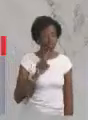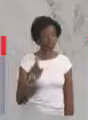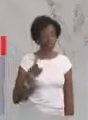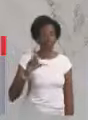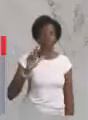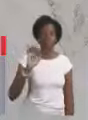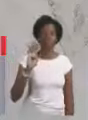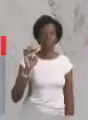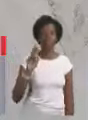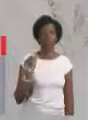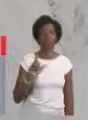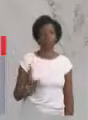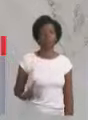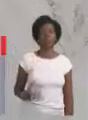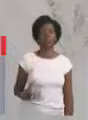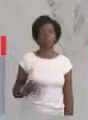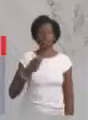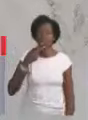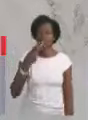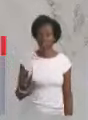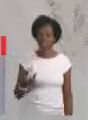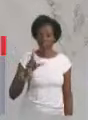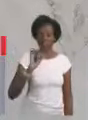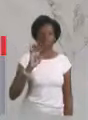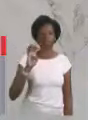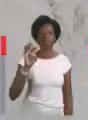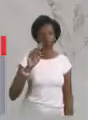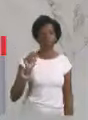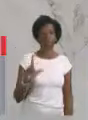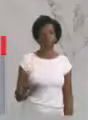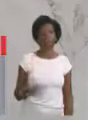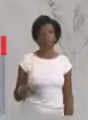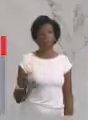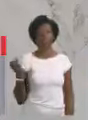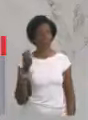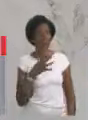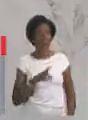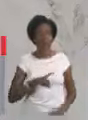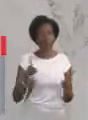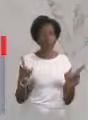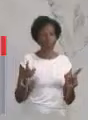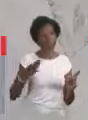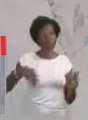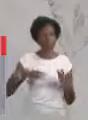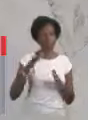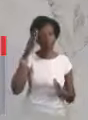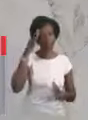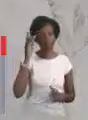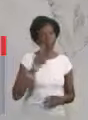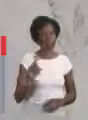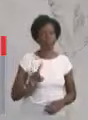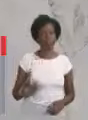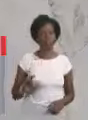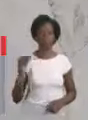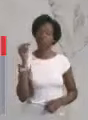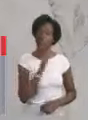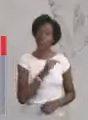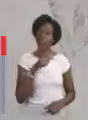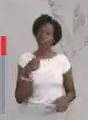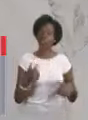apresenta como um Liberal moderno mas não é um Liberal Todos nós sabemos isso porque ele está à serviço